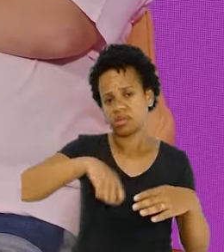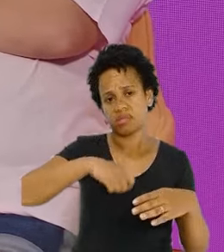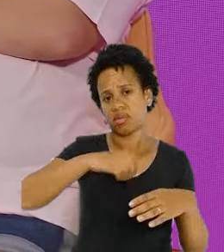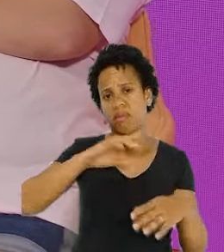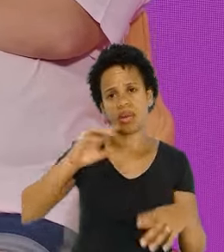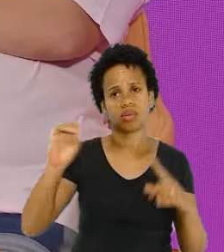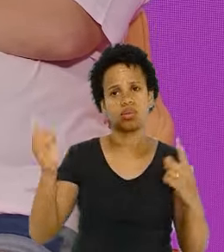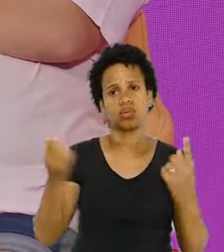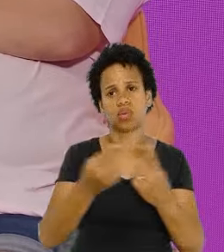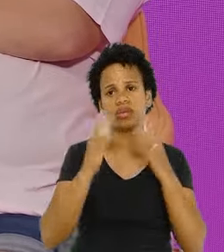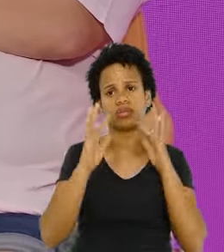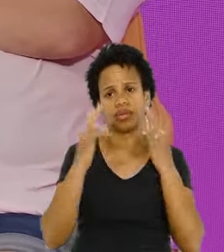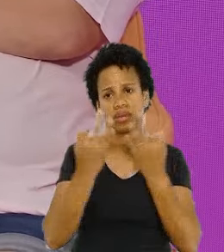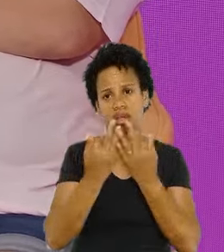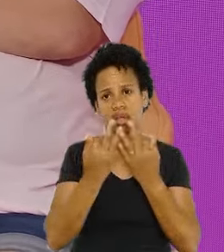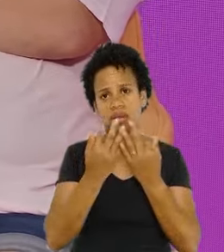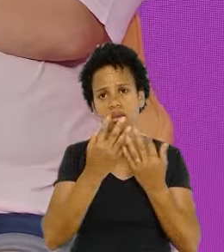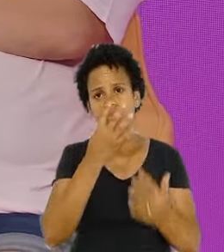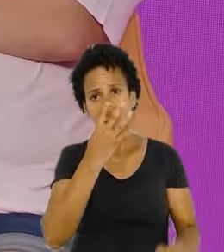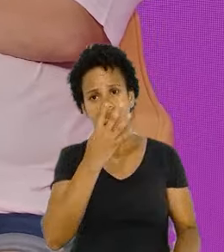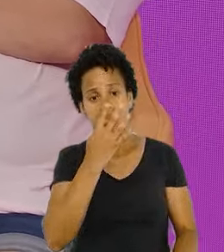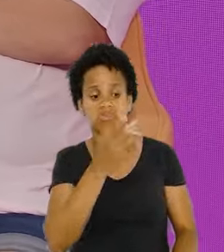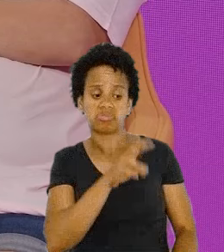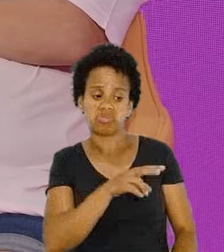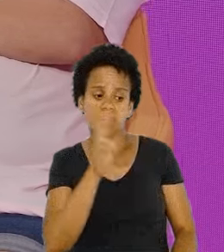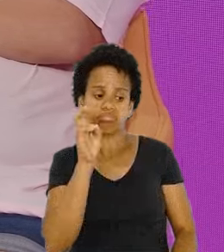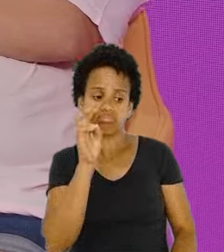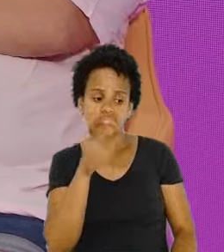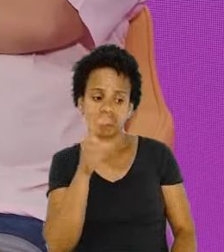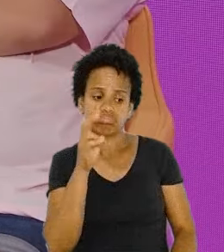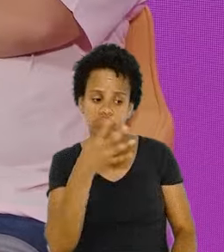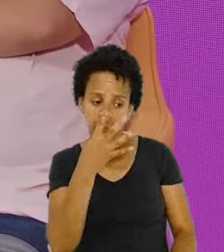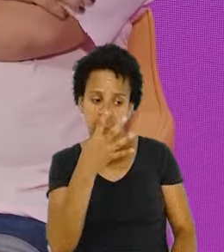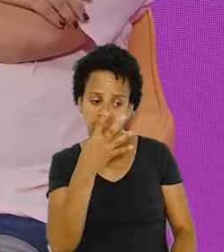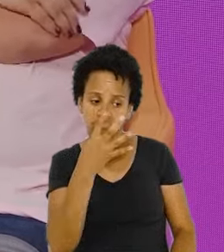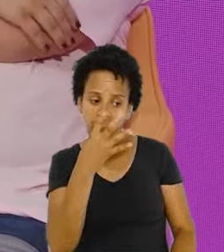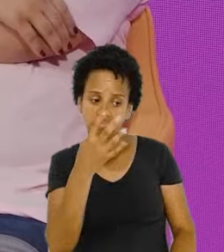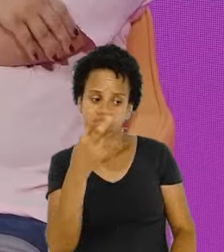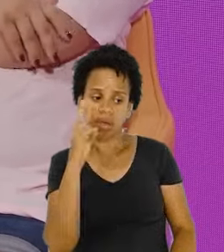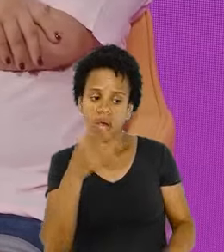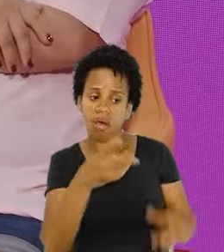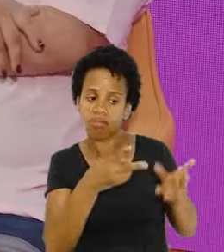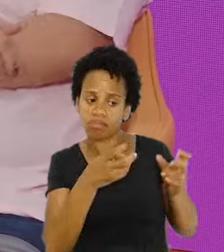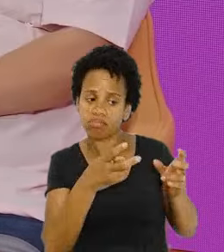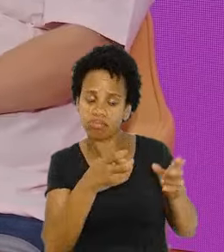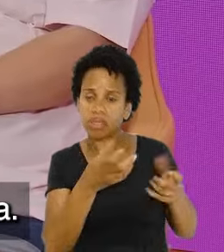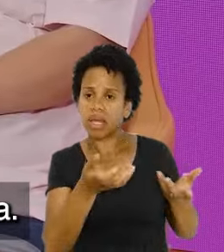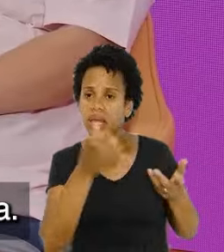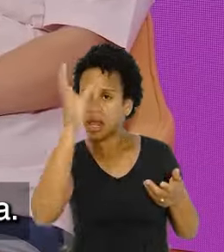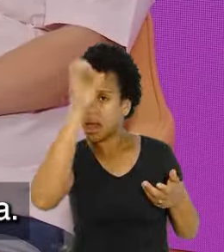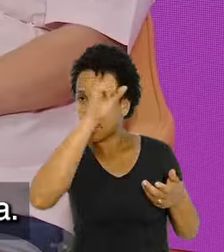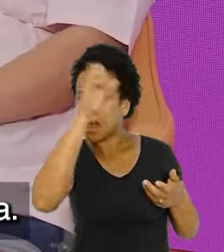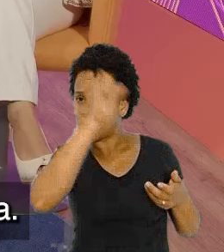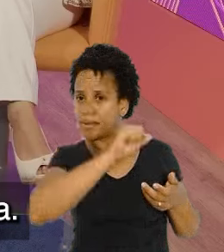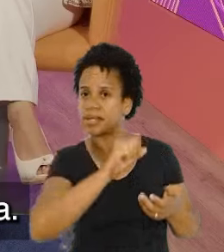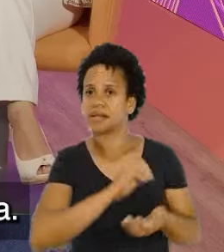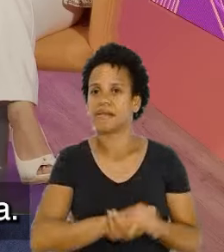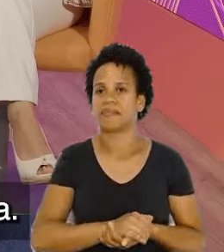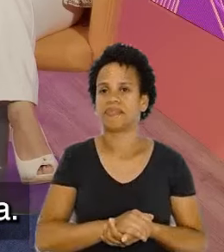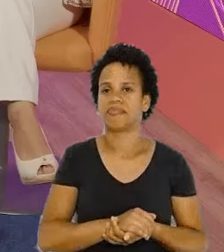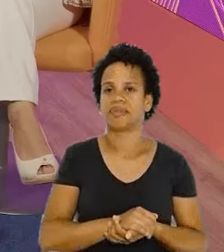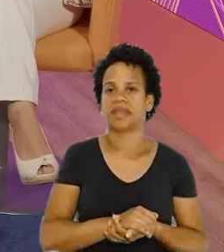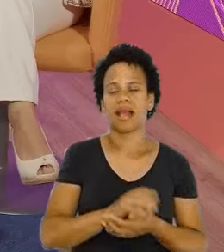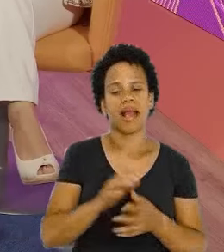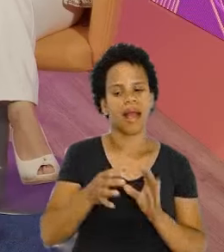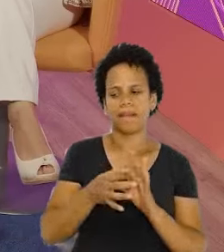ter ter Mira é minha ficava ali me admirando na cozinha querendo aprender né e a mãe não deixava